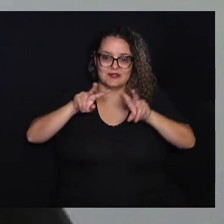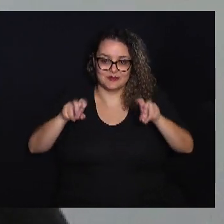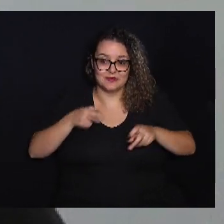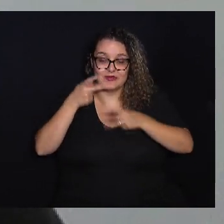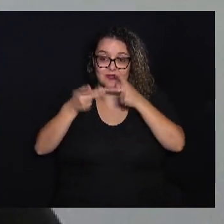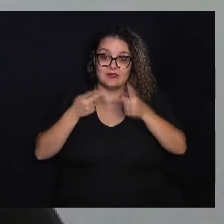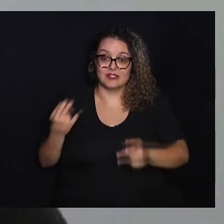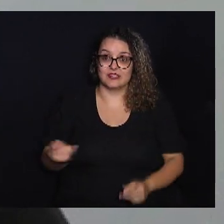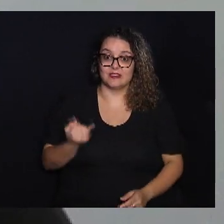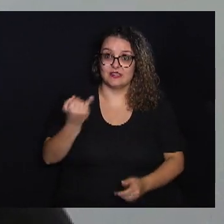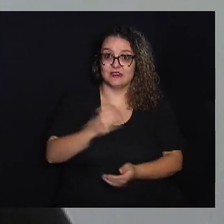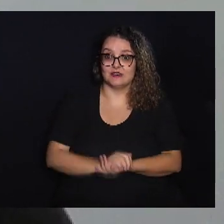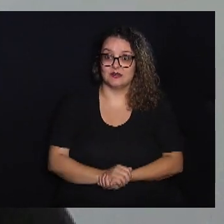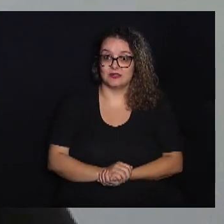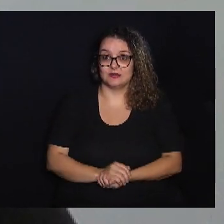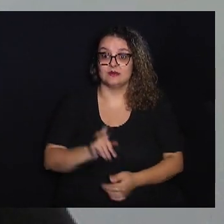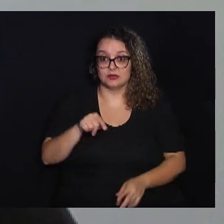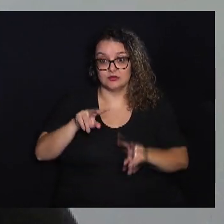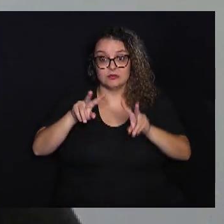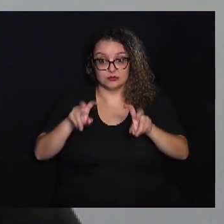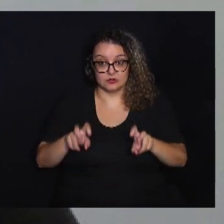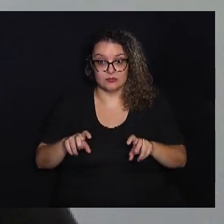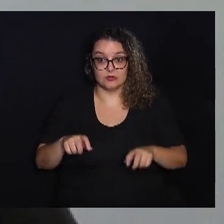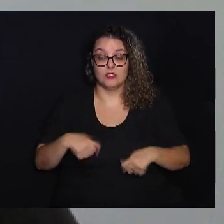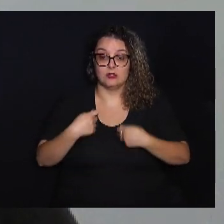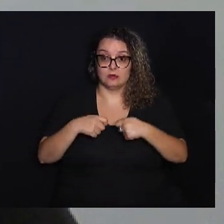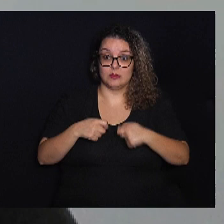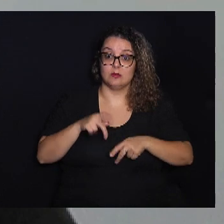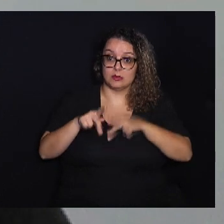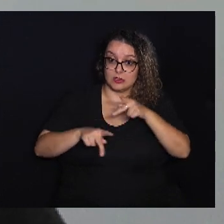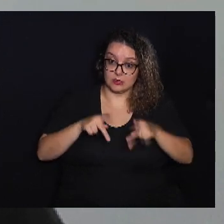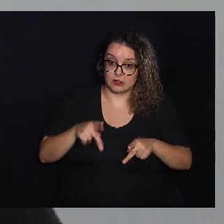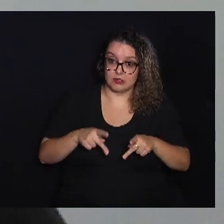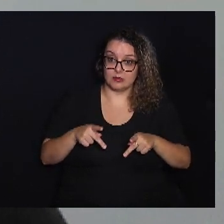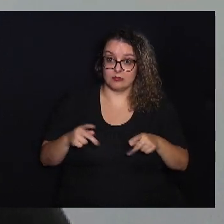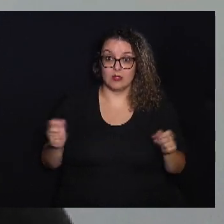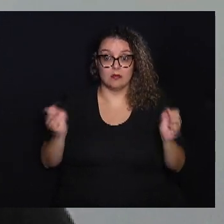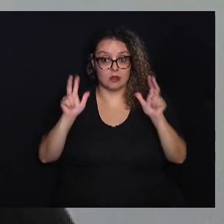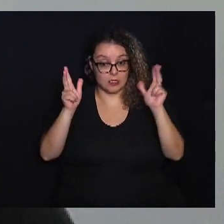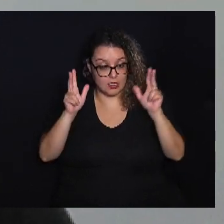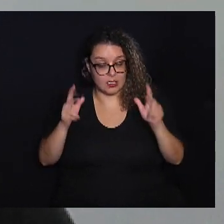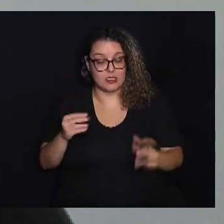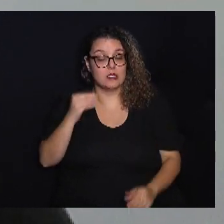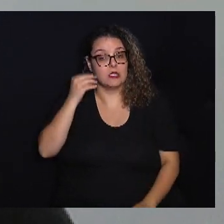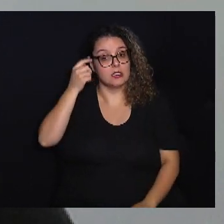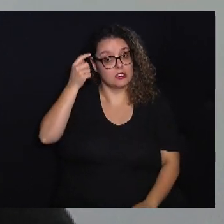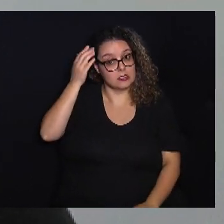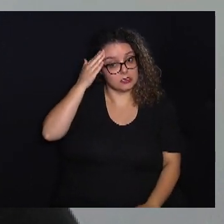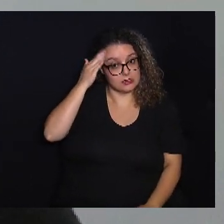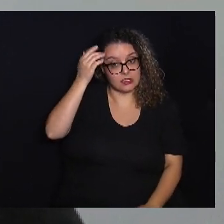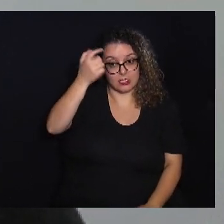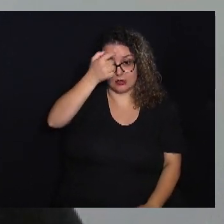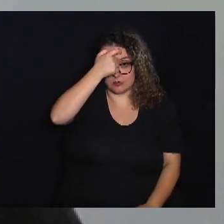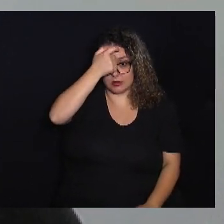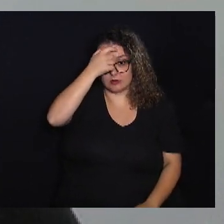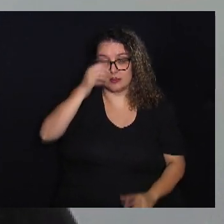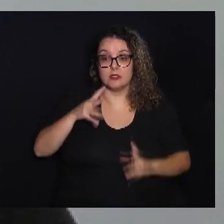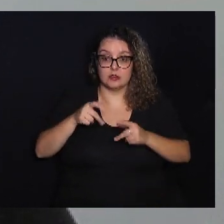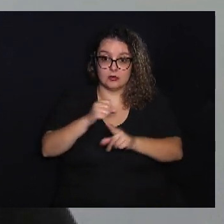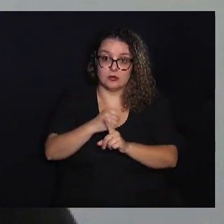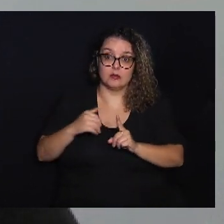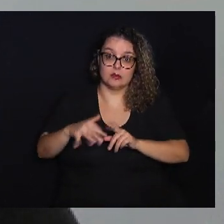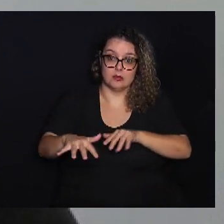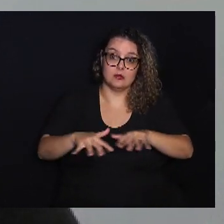convite para falar desse tema tão importante. É um tema que a gente precisa que a população fique ciente, né? E que